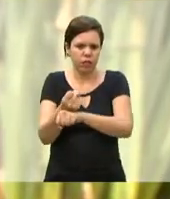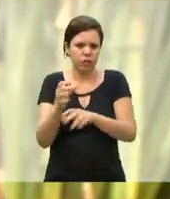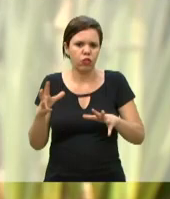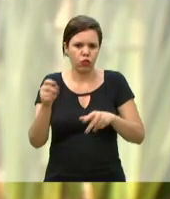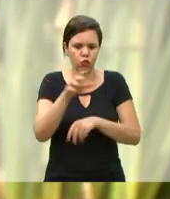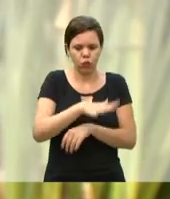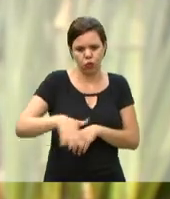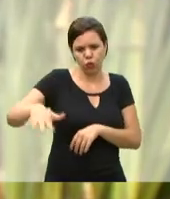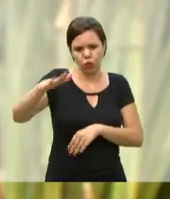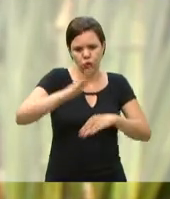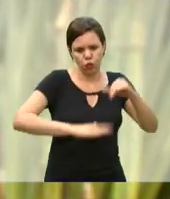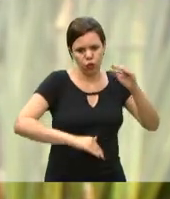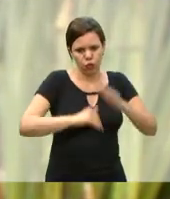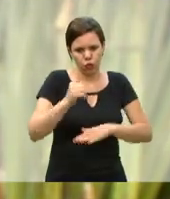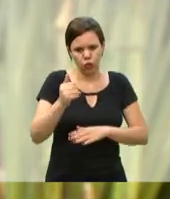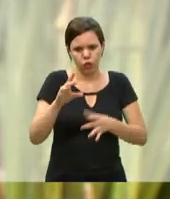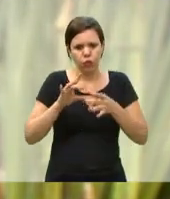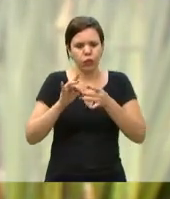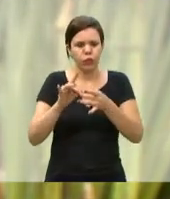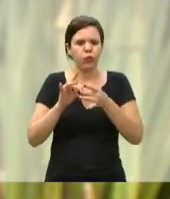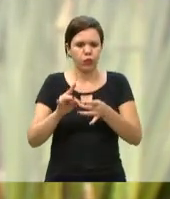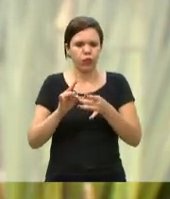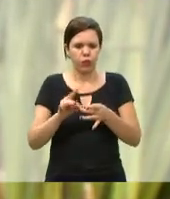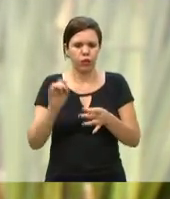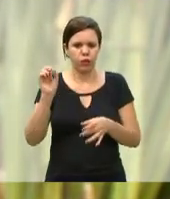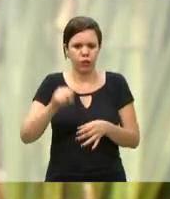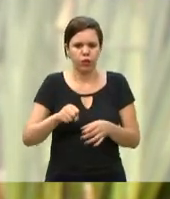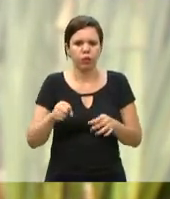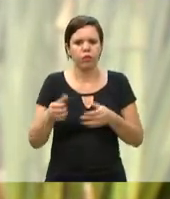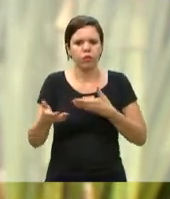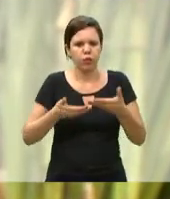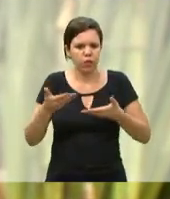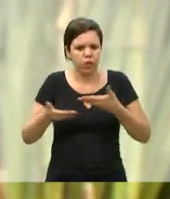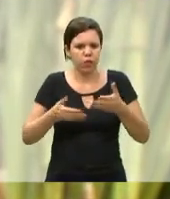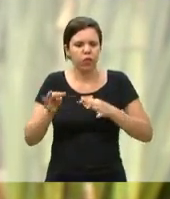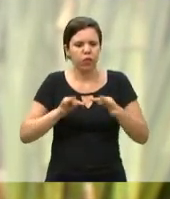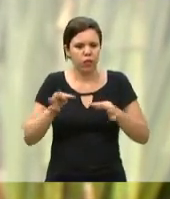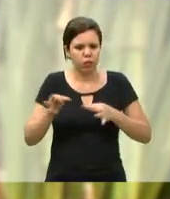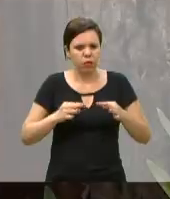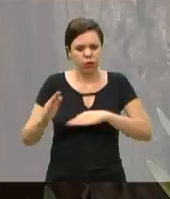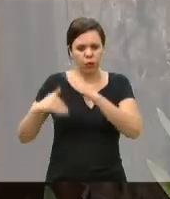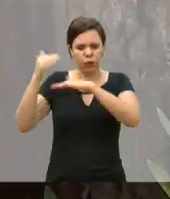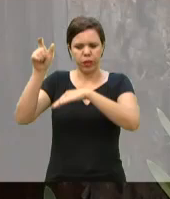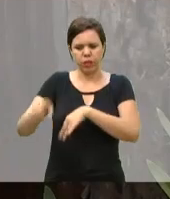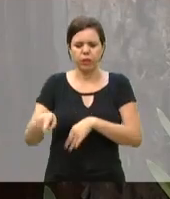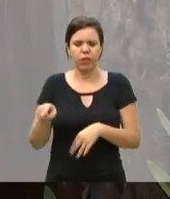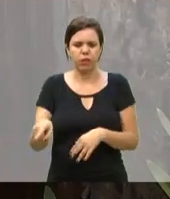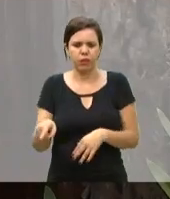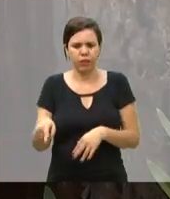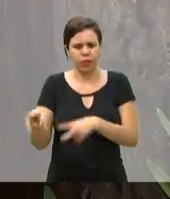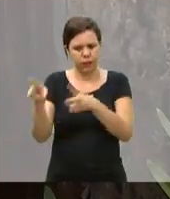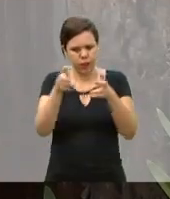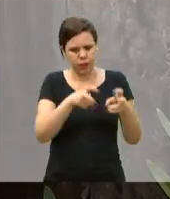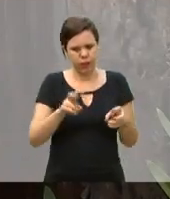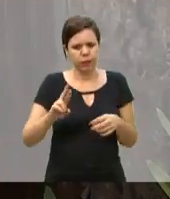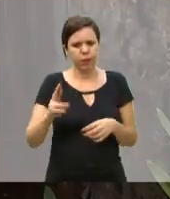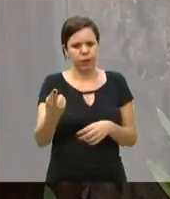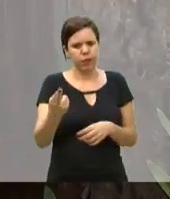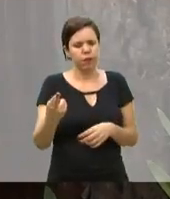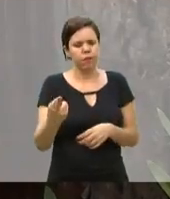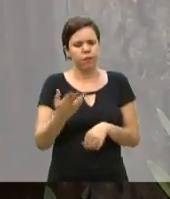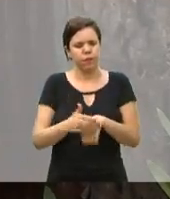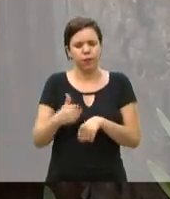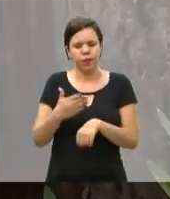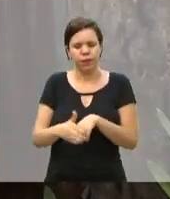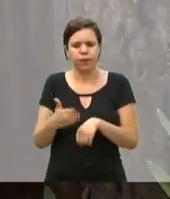as áreas estão envolvidas, né, para o tratamento e desenvolvimento dessa pessoa. E vocês percebem resultados na